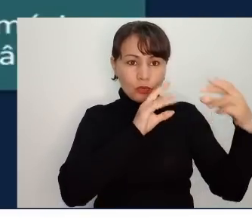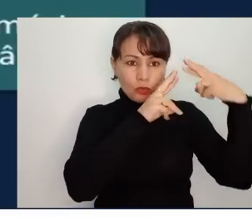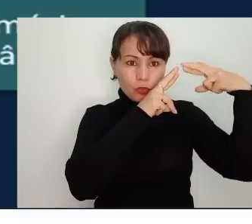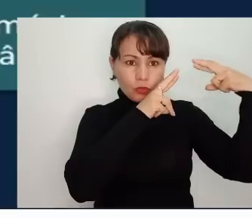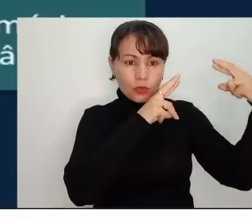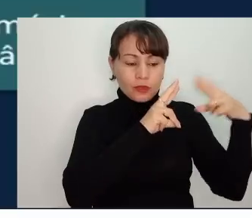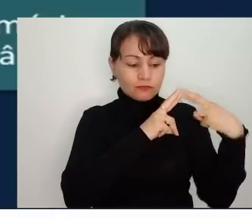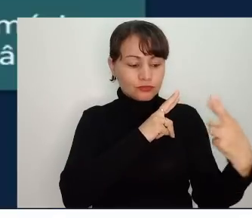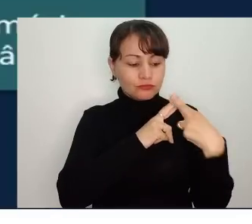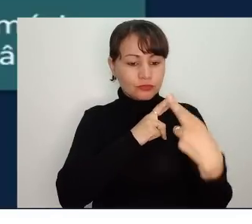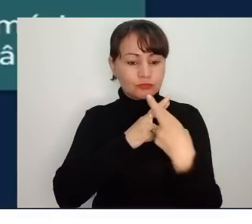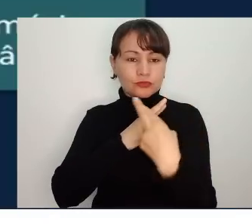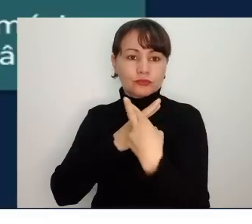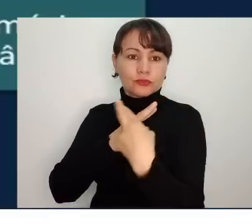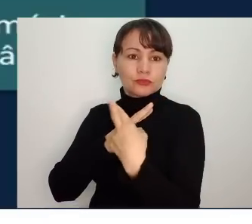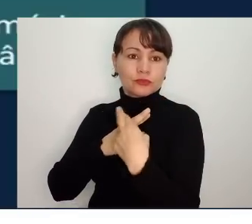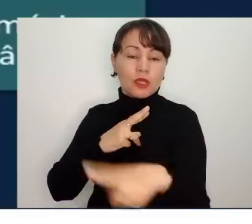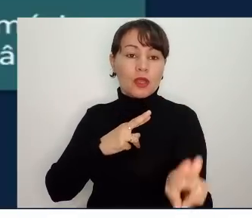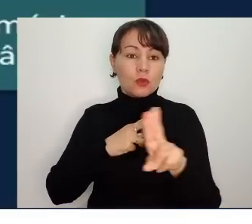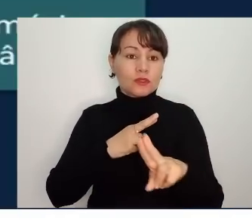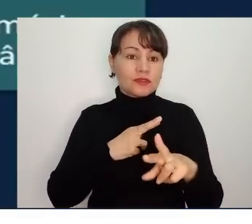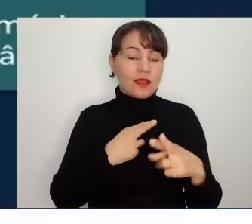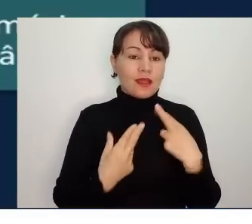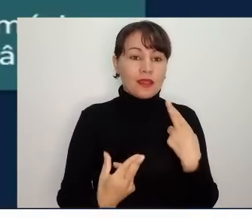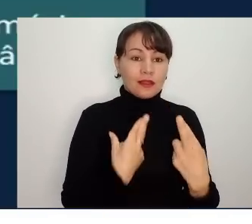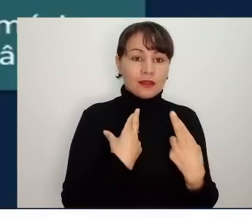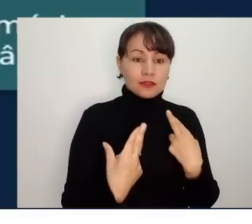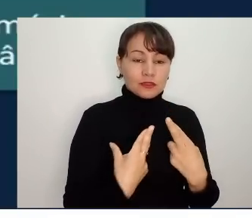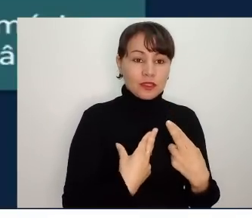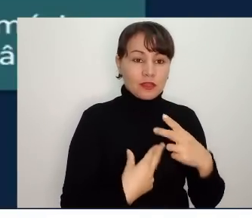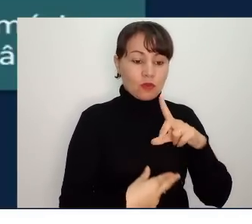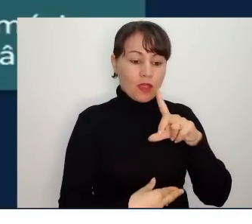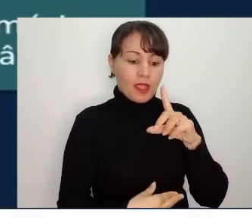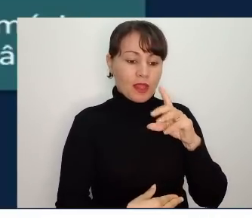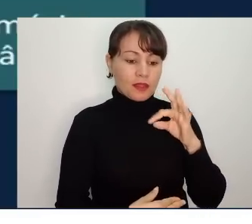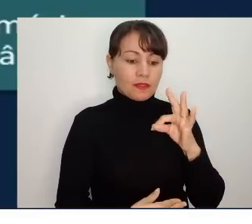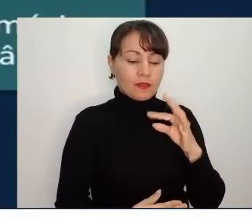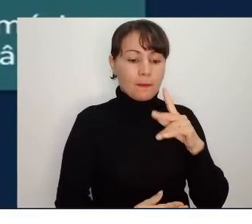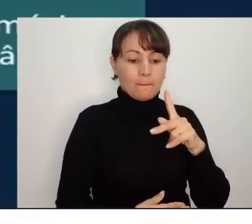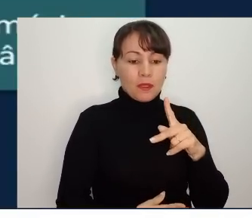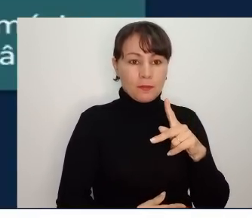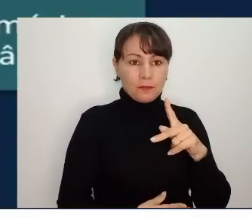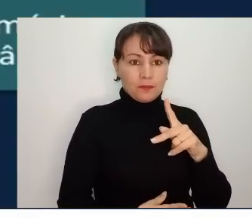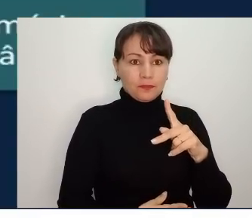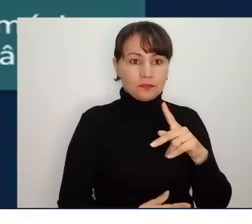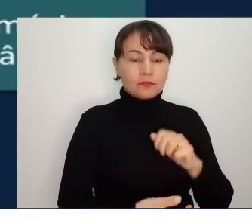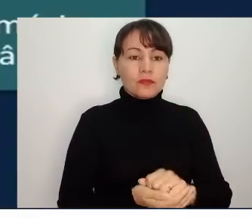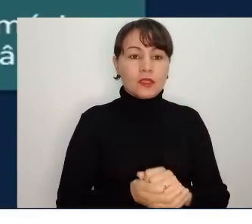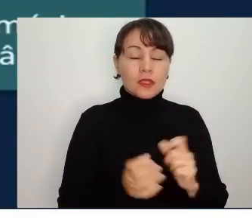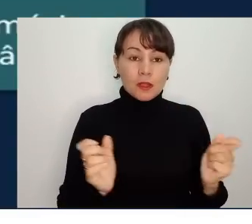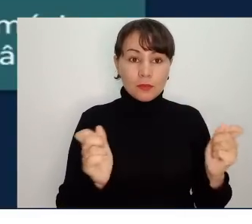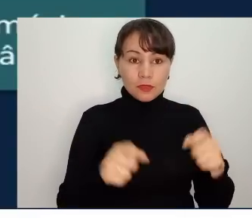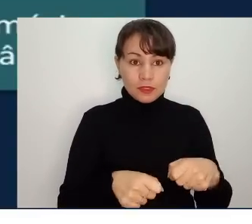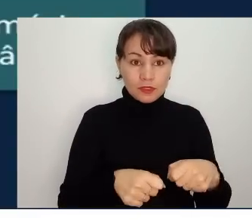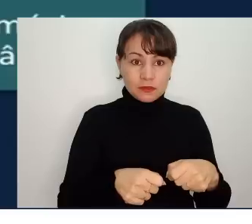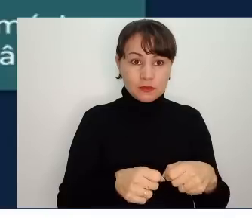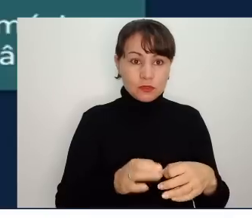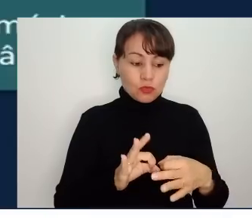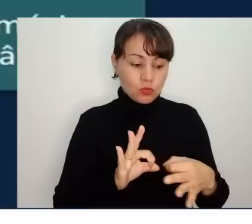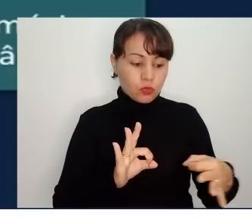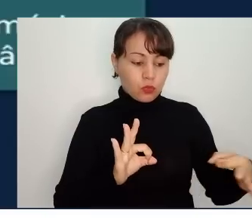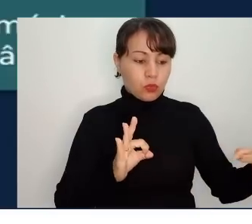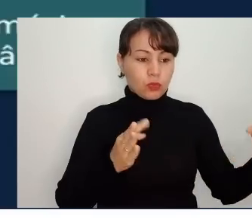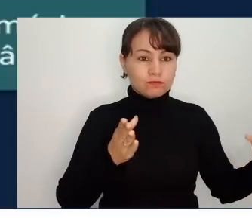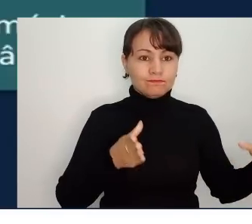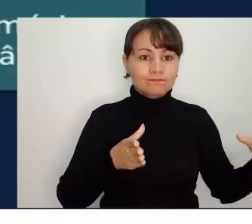rede neuronal que nós falamos, relacionadas com a LTP, que é a potenciação de